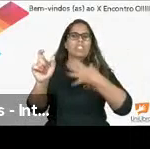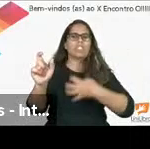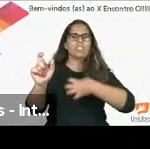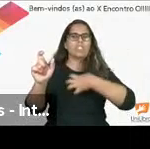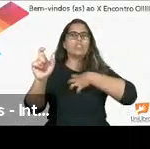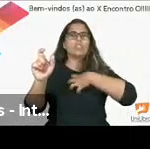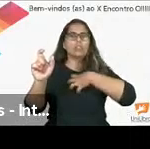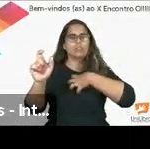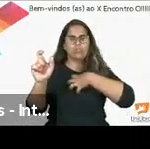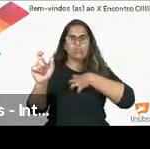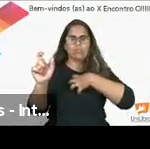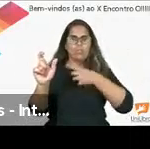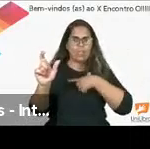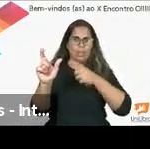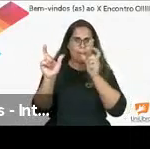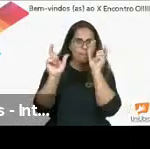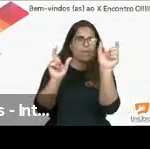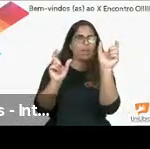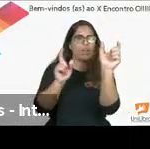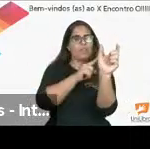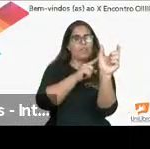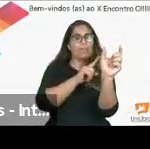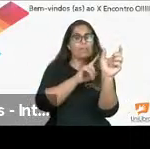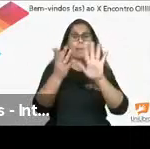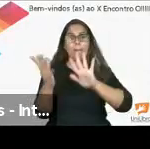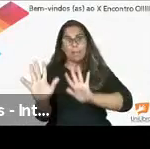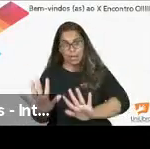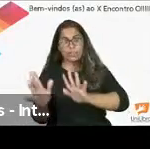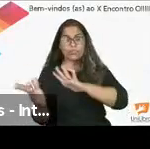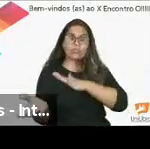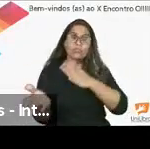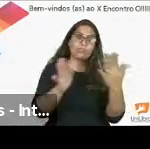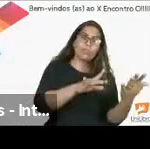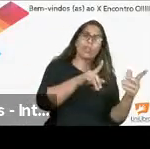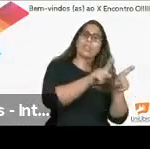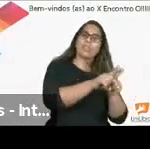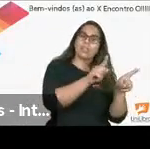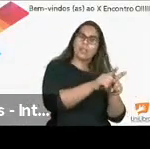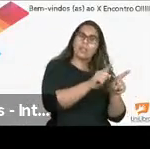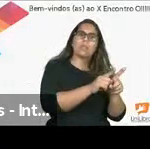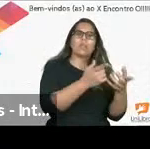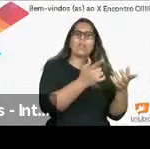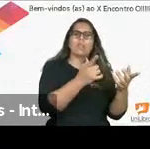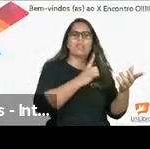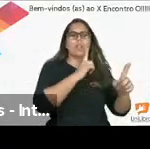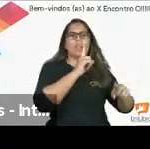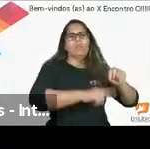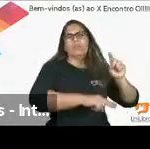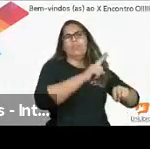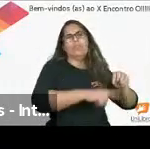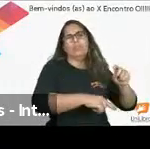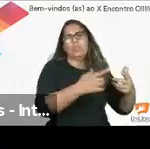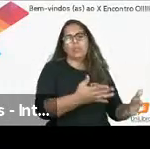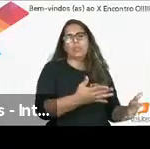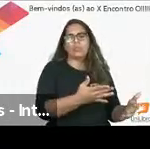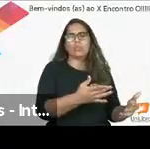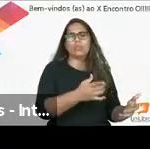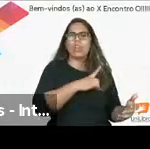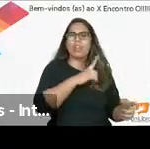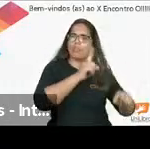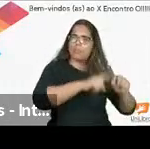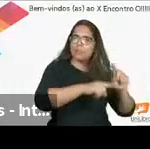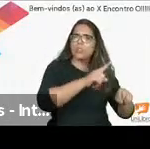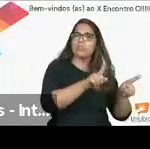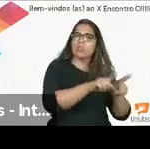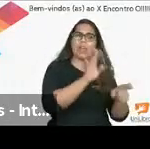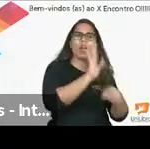alguém. E, por outro lado, ela lida com objetos, ela trafica objetos e até ajuda